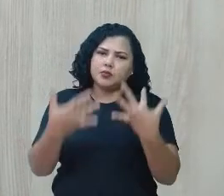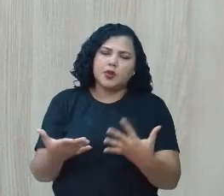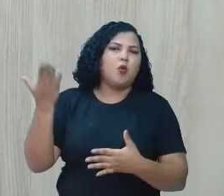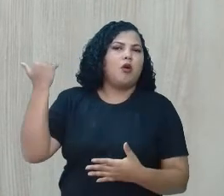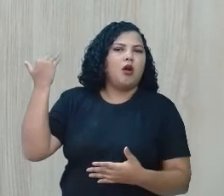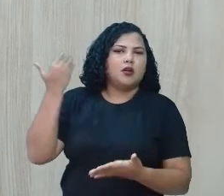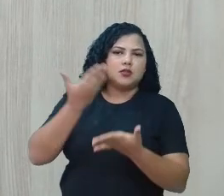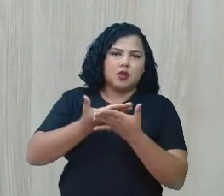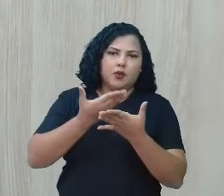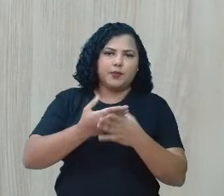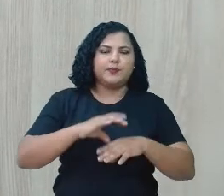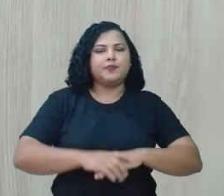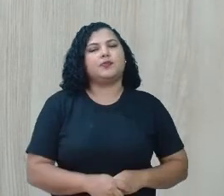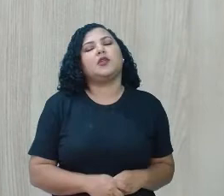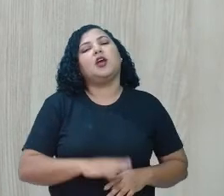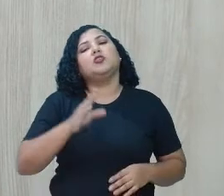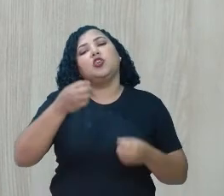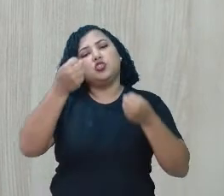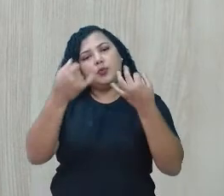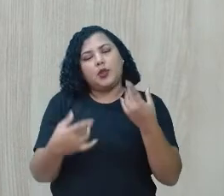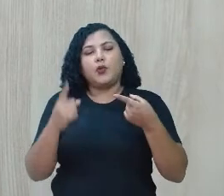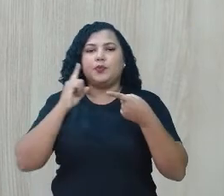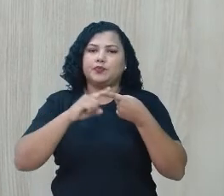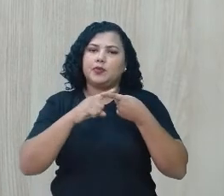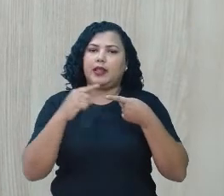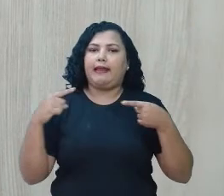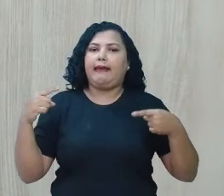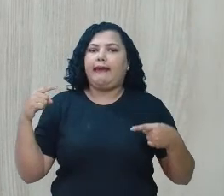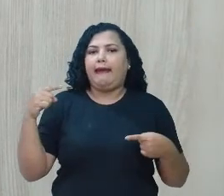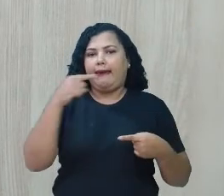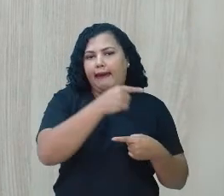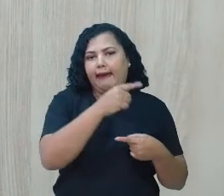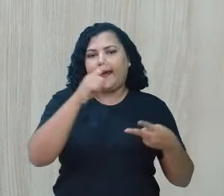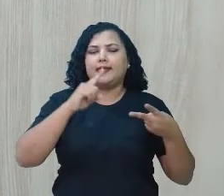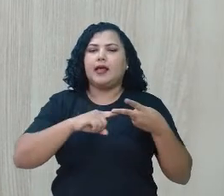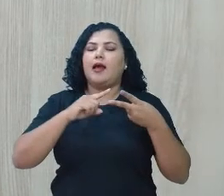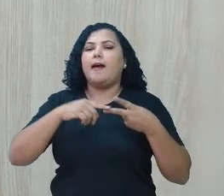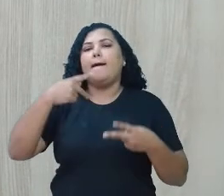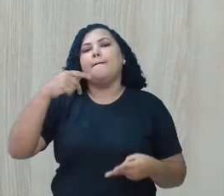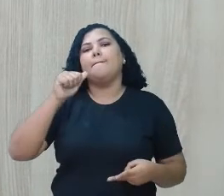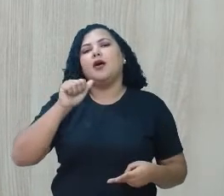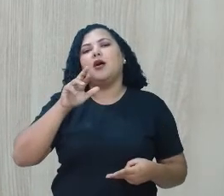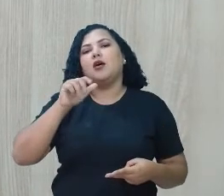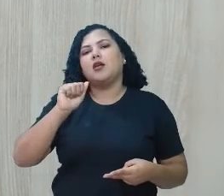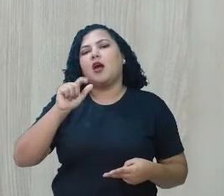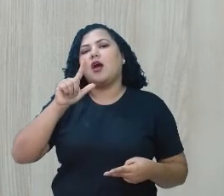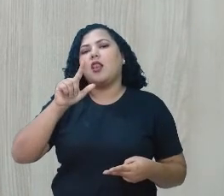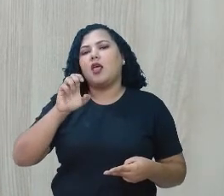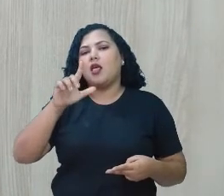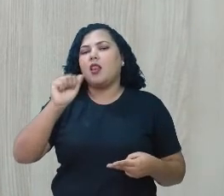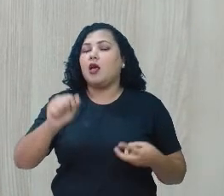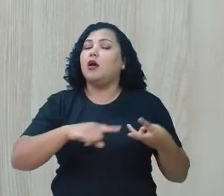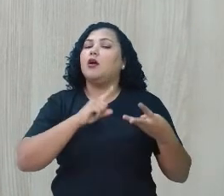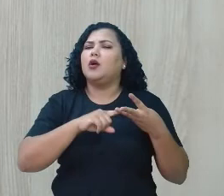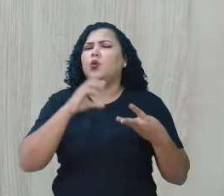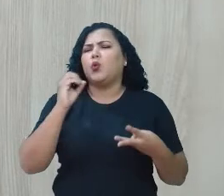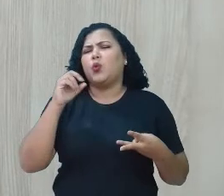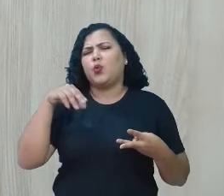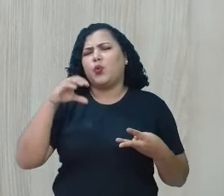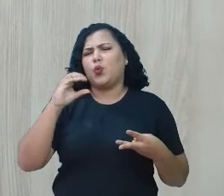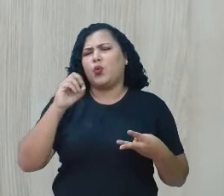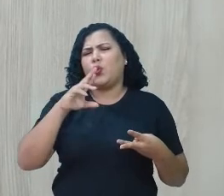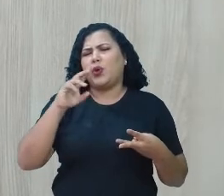falados na aula, né? Então, já falou aí o conceito de retas, né? A ideia de paralelas, concorrentes, opostos pelo vértice,